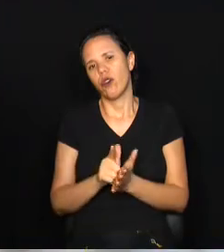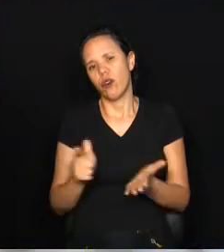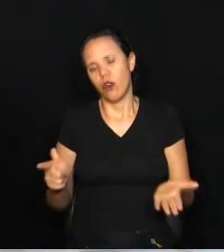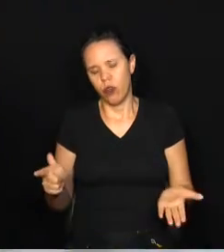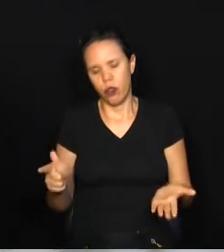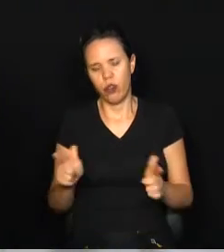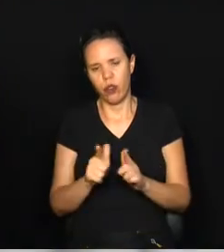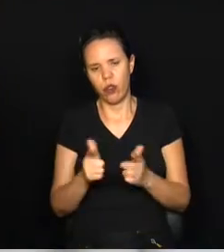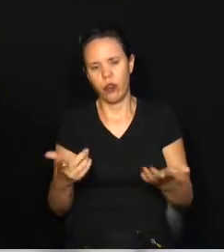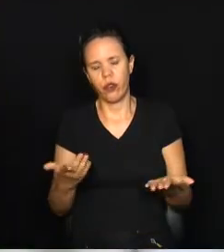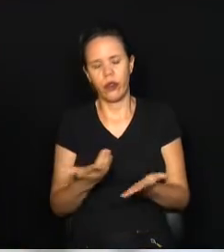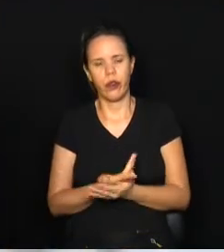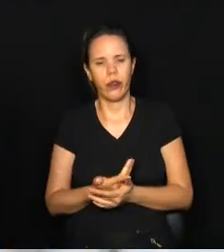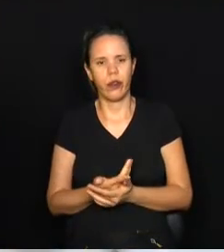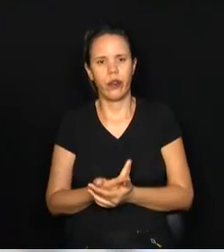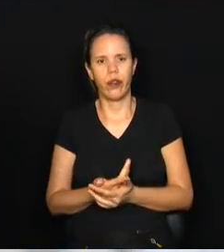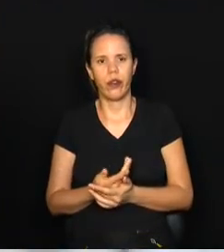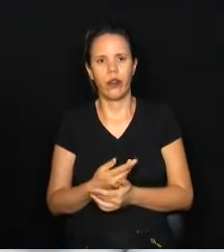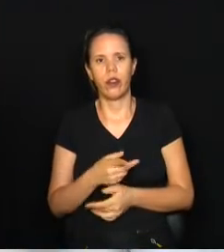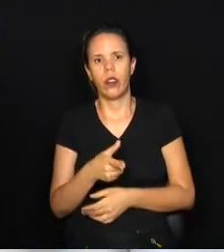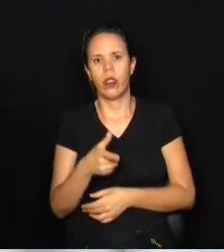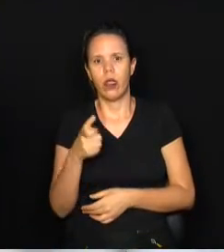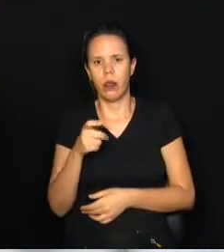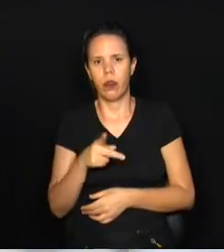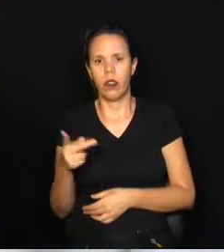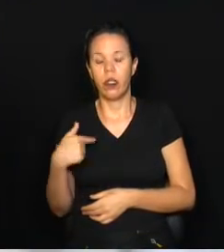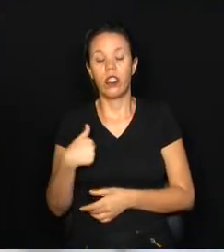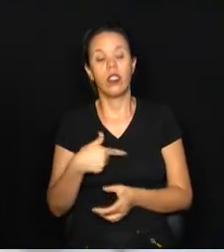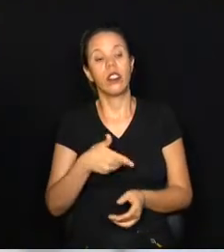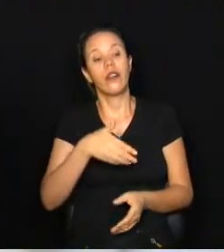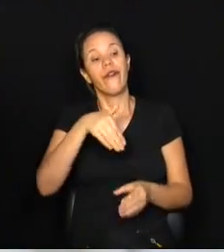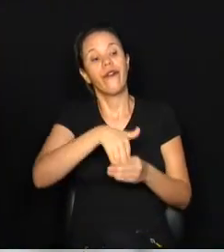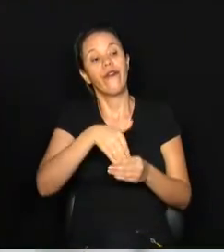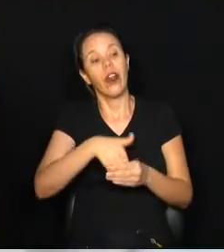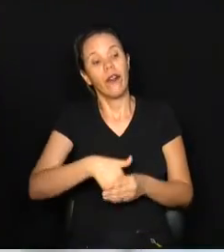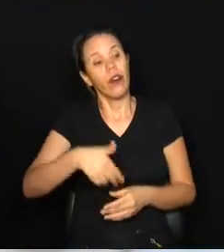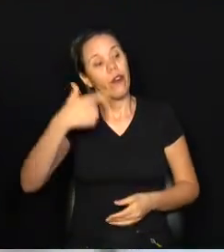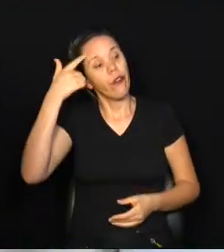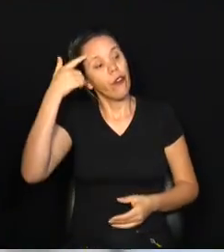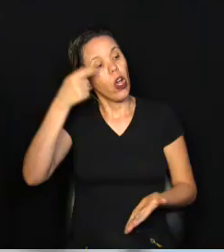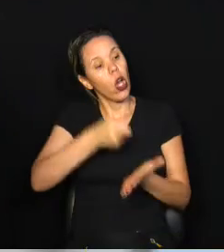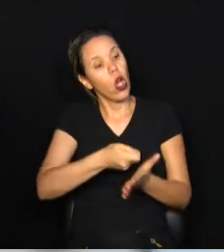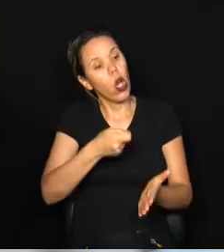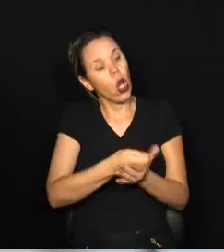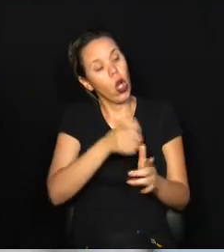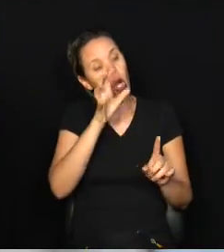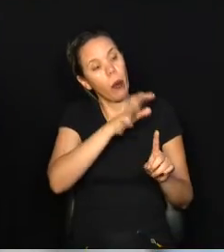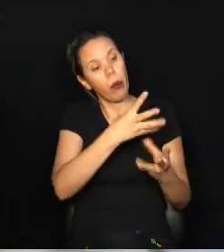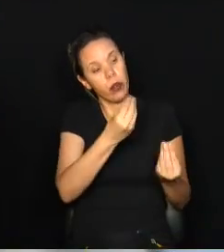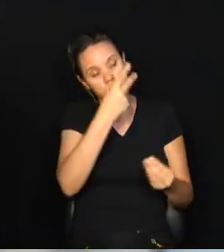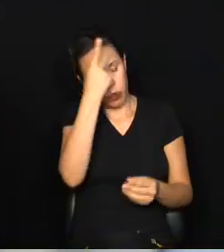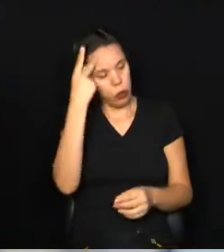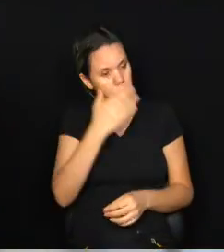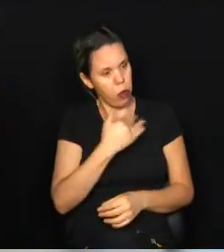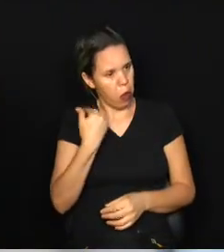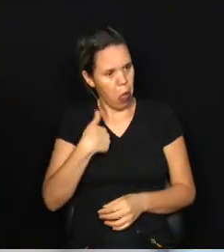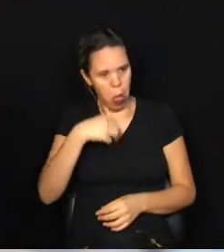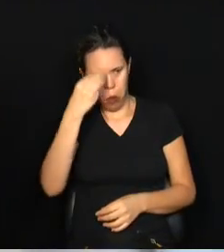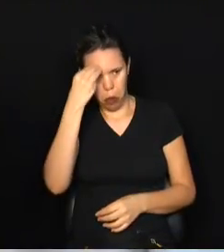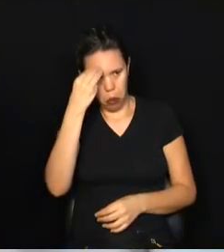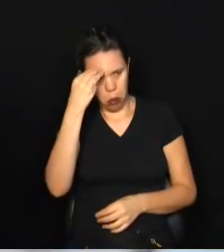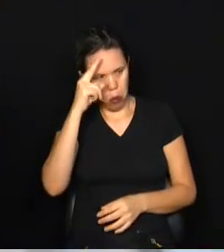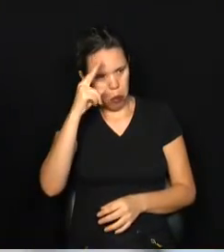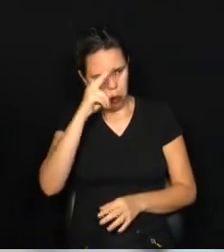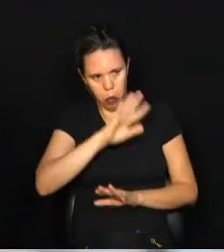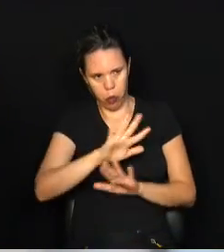para votar, ele dizia assim, você vai votar em quem? Né? Com a carabina na cabeça. Muita gente morreu ali, é que a gente não tem memórias da